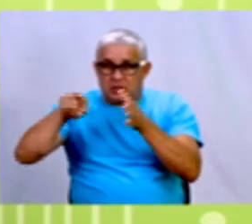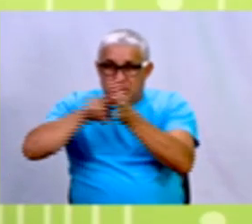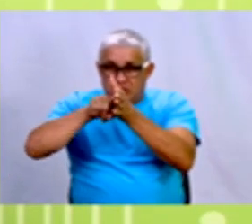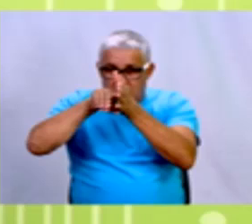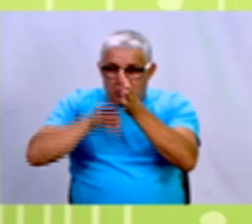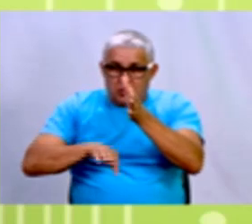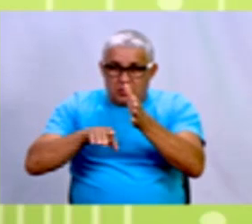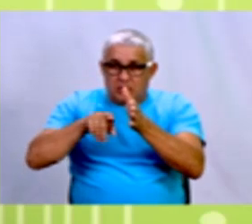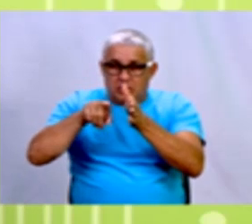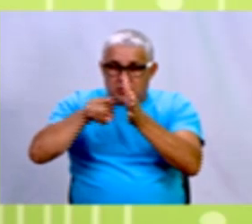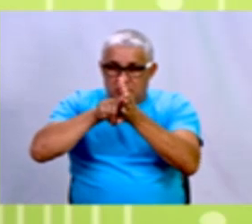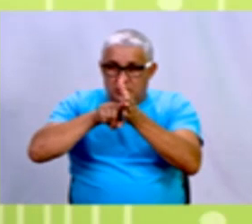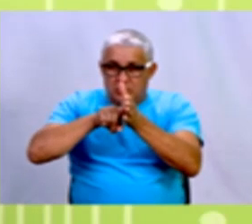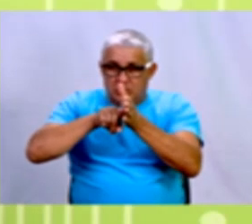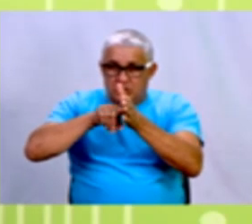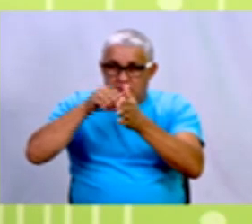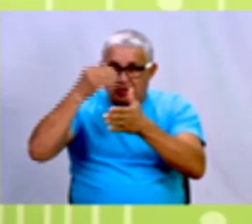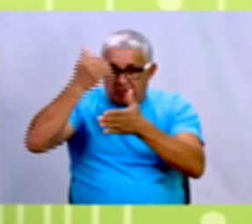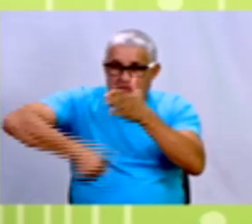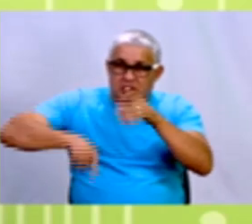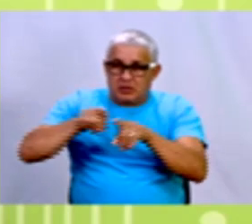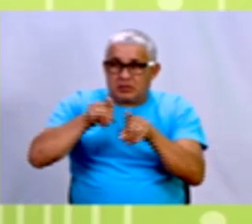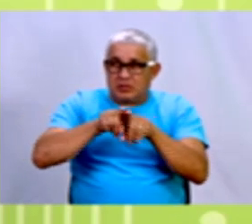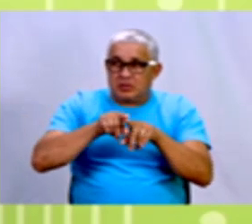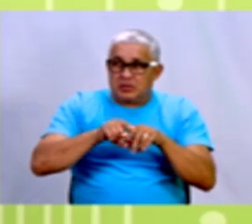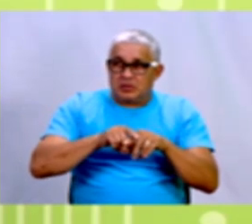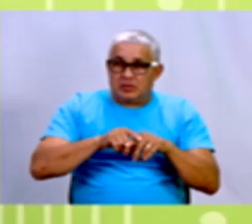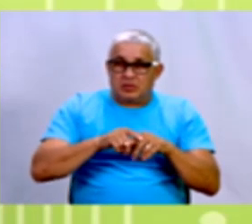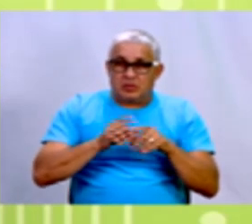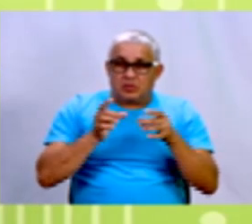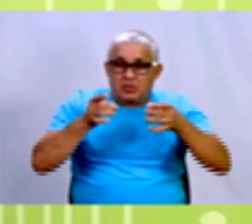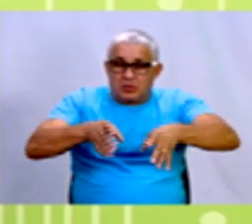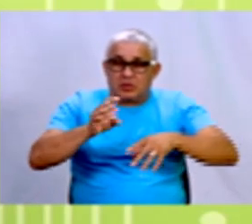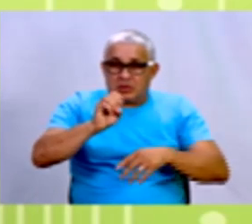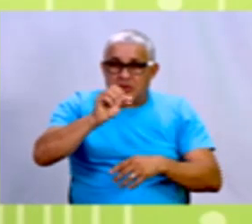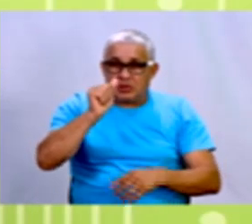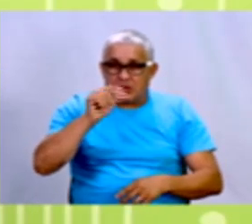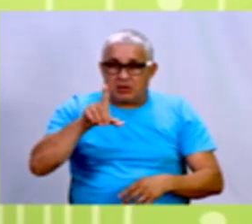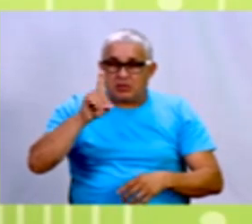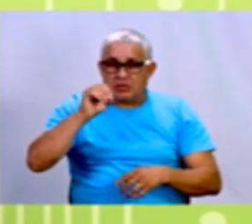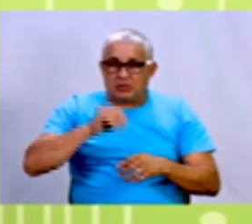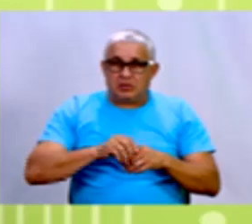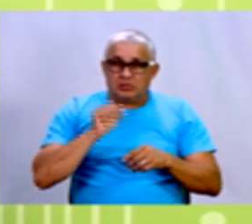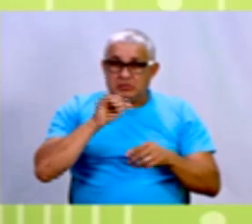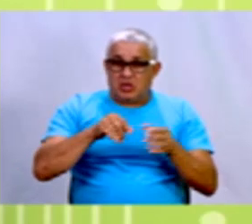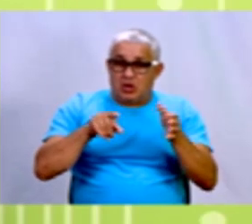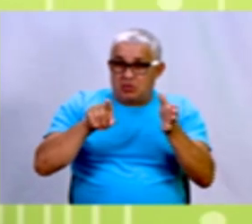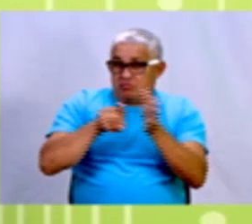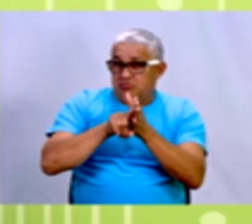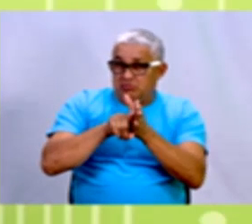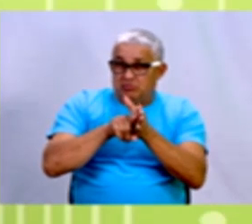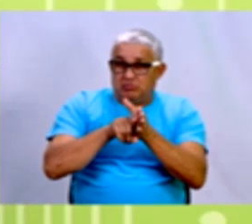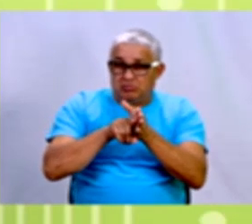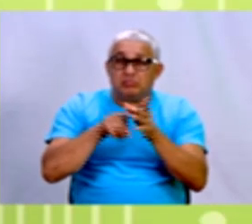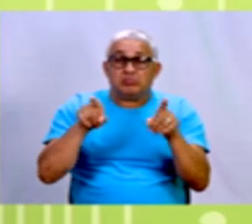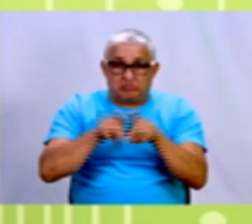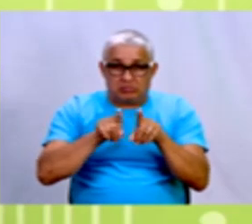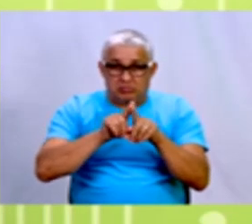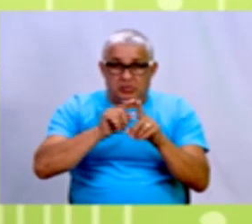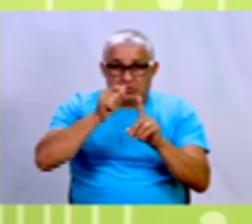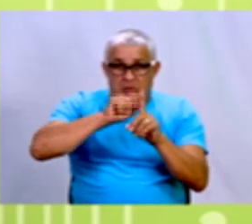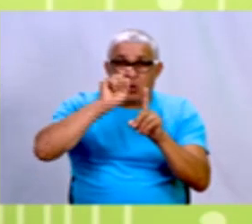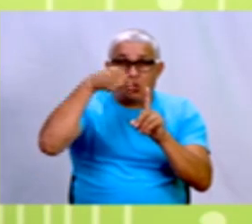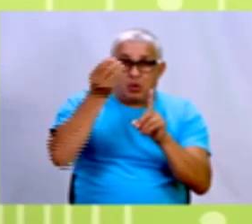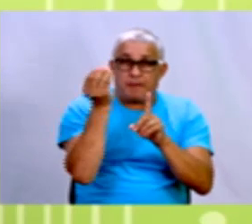caso teve as entradas que teve, para ver qual que foi o saldo. Se for negativo, o saldo negativo também vai para o próximo mês,